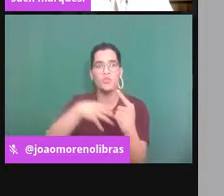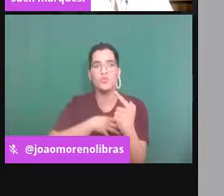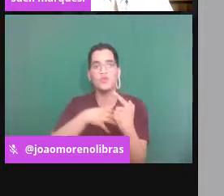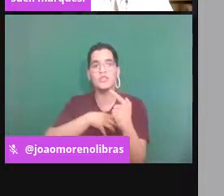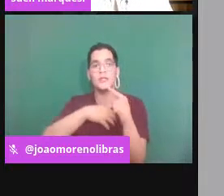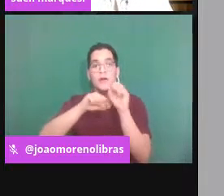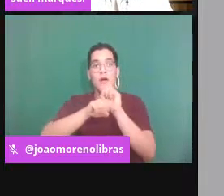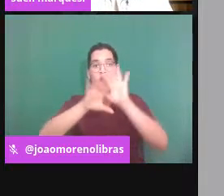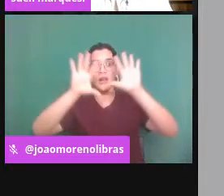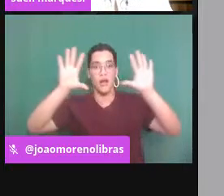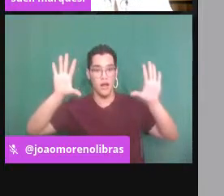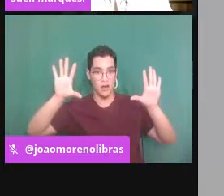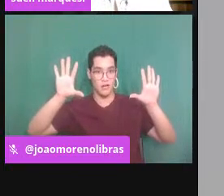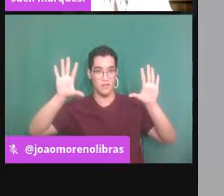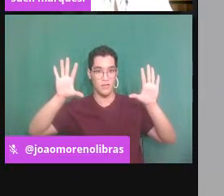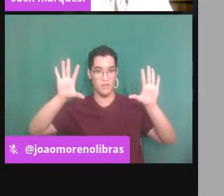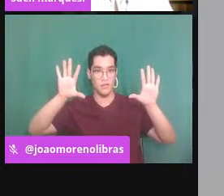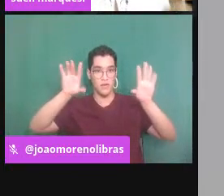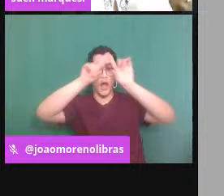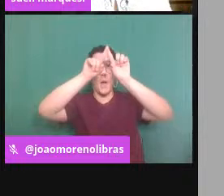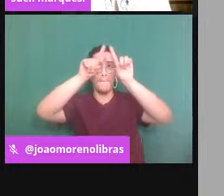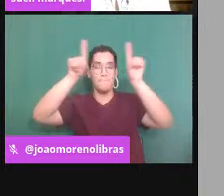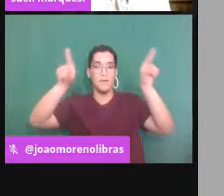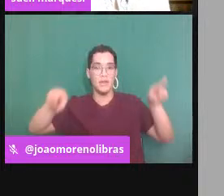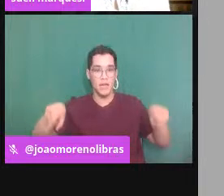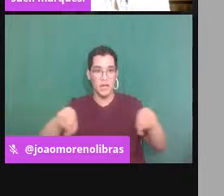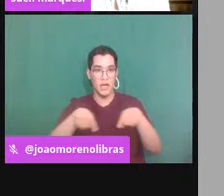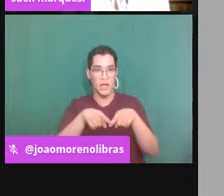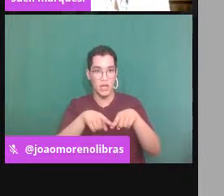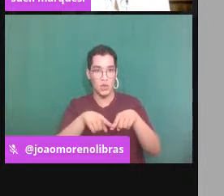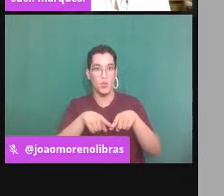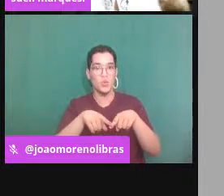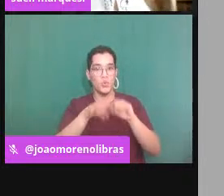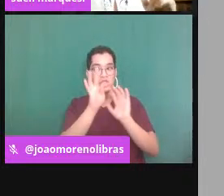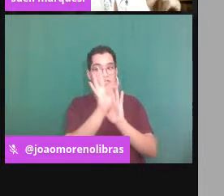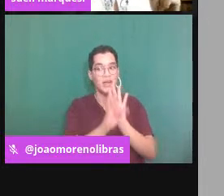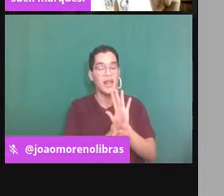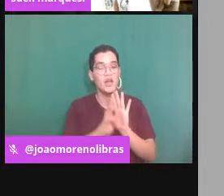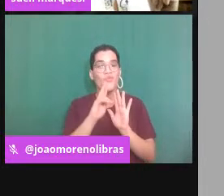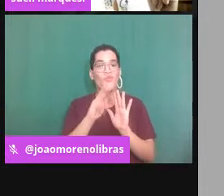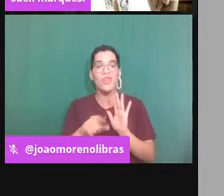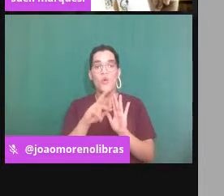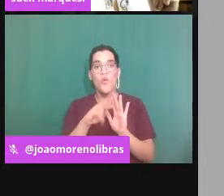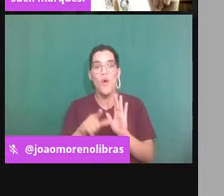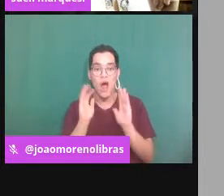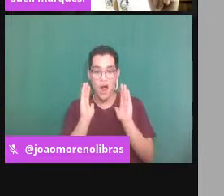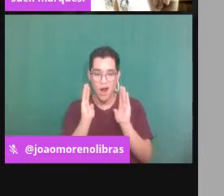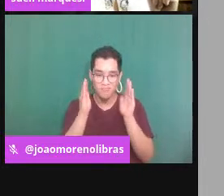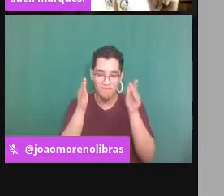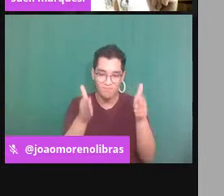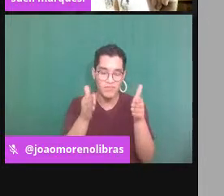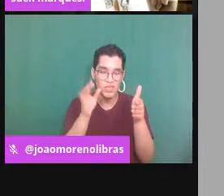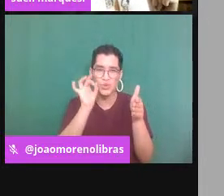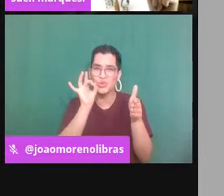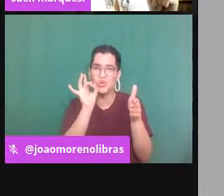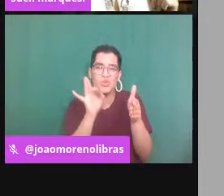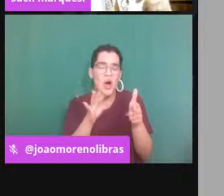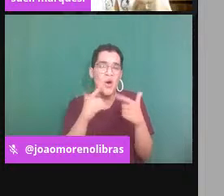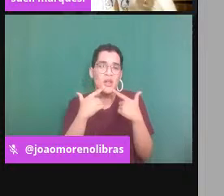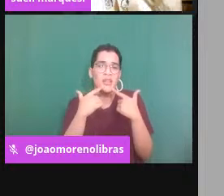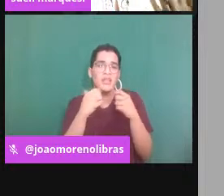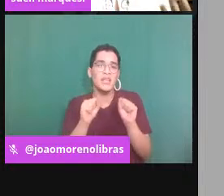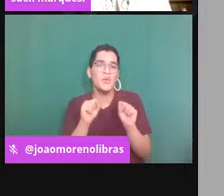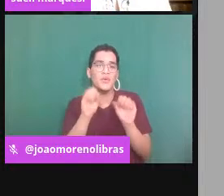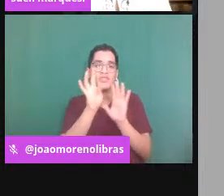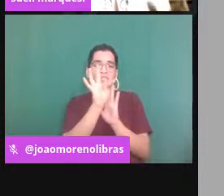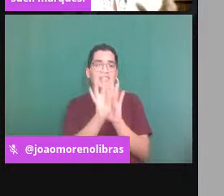de texto não se confunde com superestrutura textual, no segundo momento da linguística textual, né? Porque aqui nós